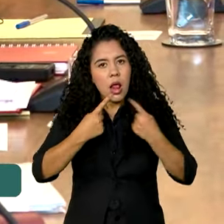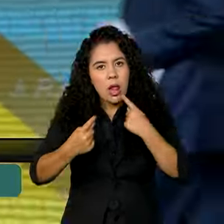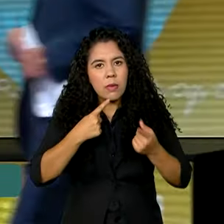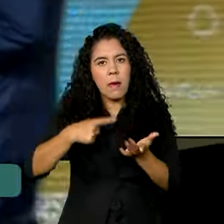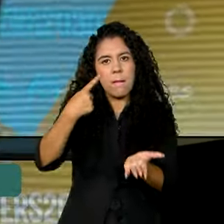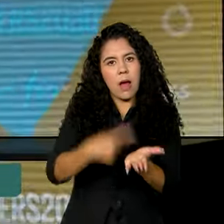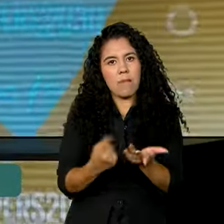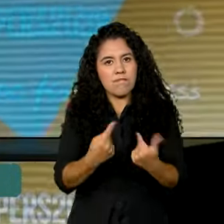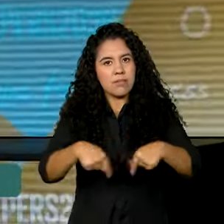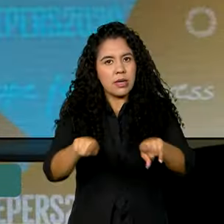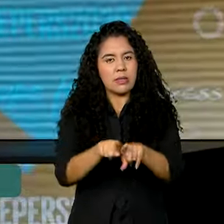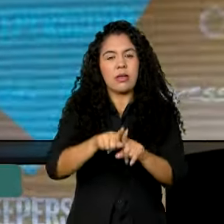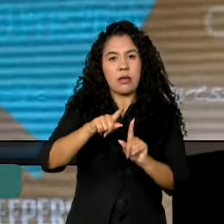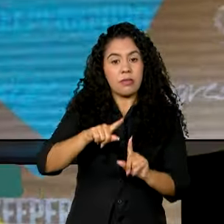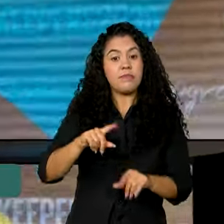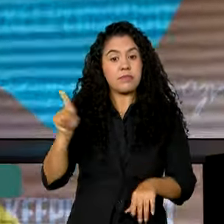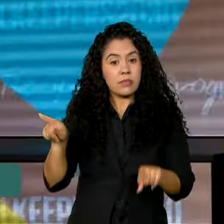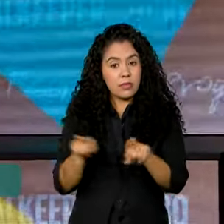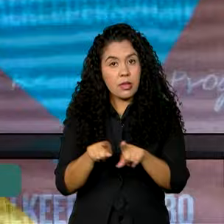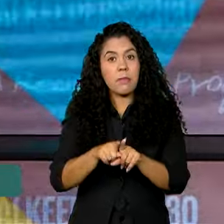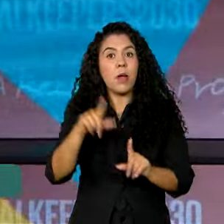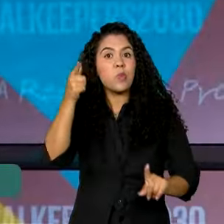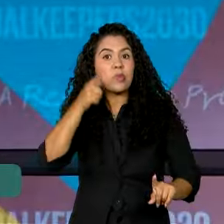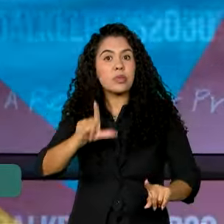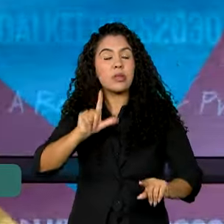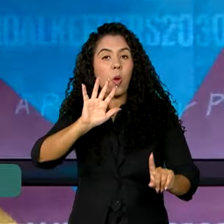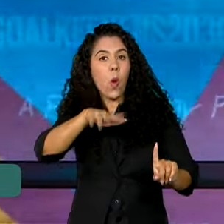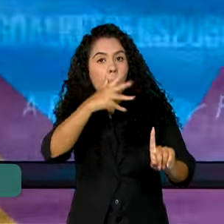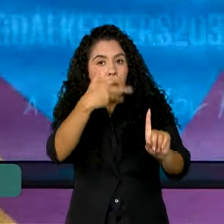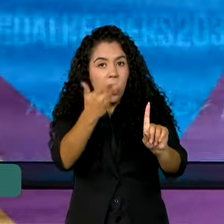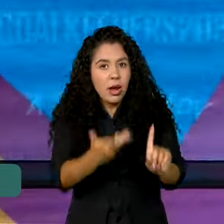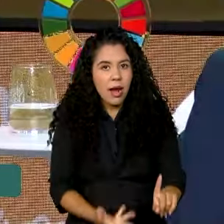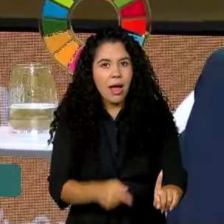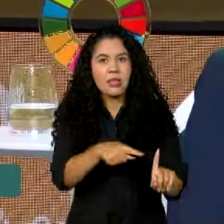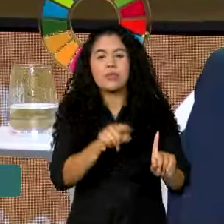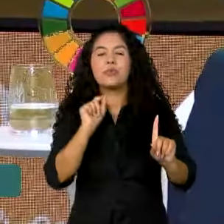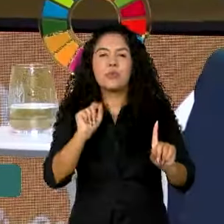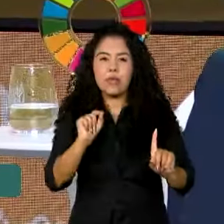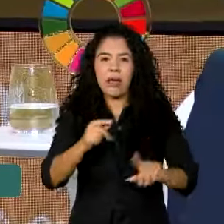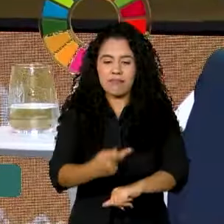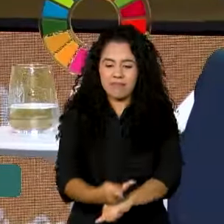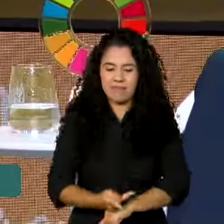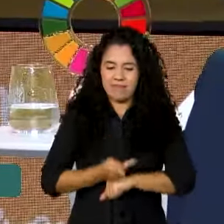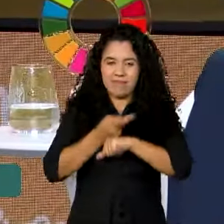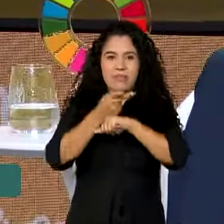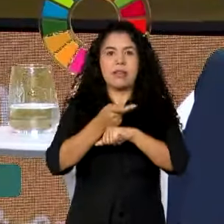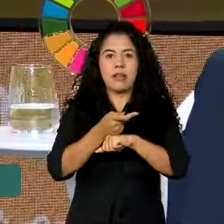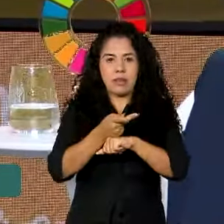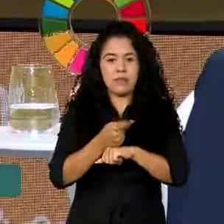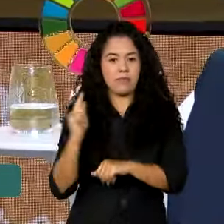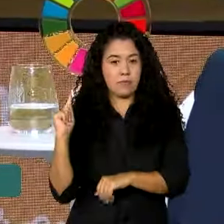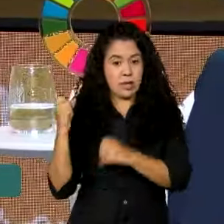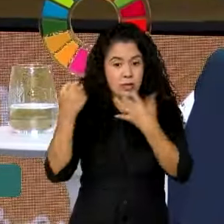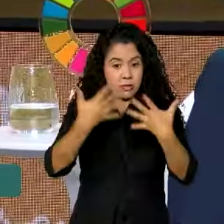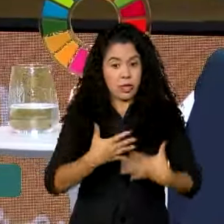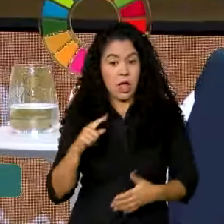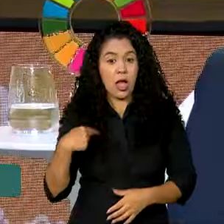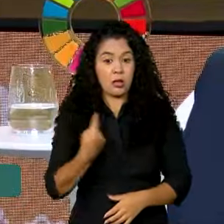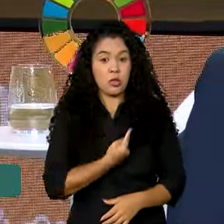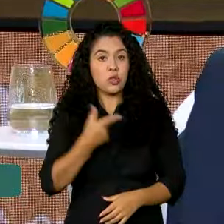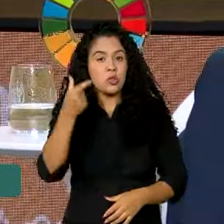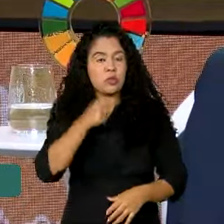internacionais. Lula foi homenageado por liderar a Aliança Global contra a Fome. Nós conseguimos acabar com a fome